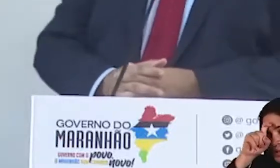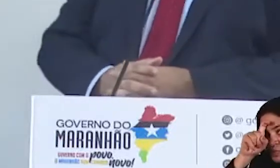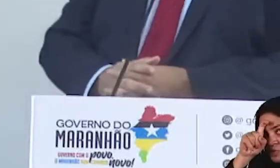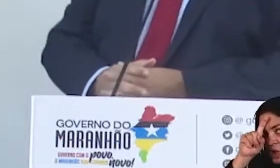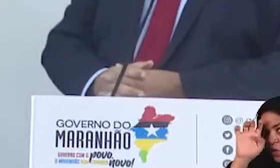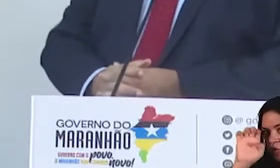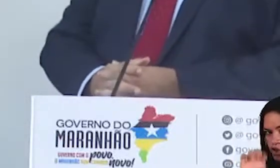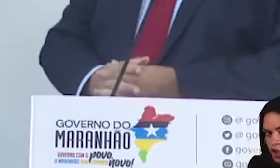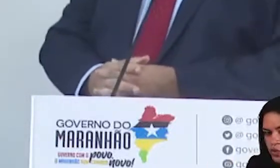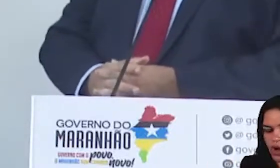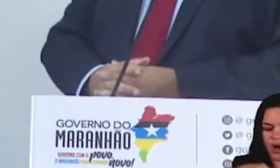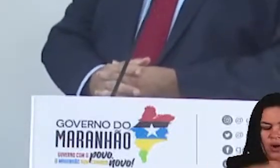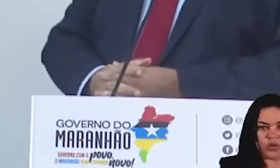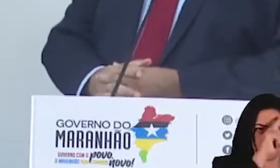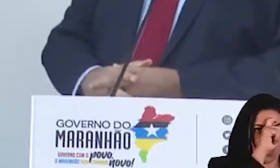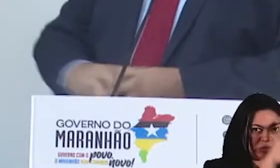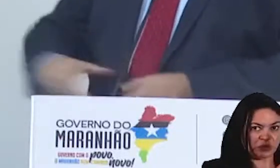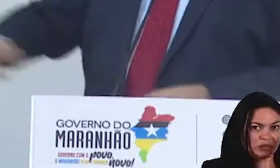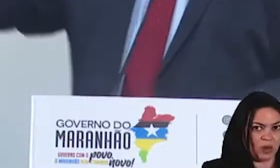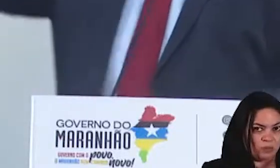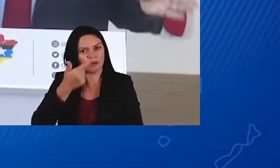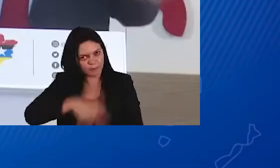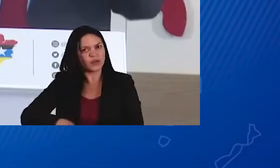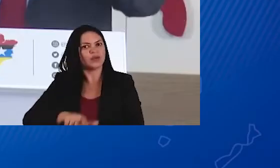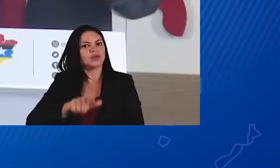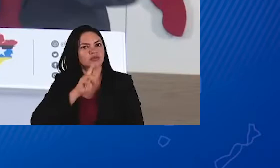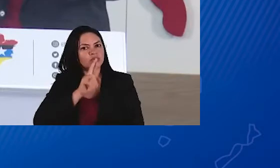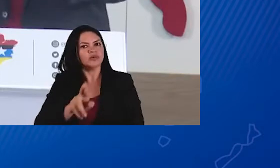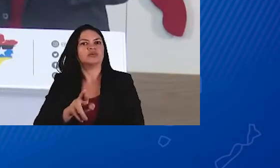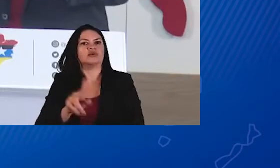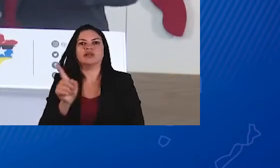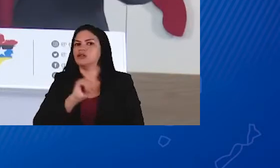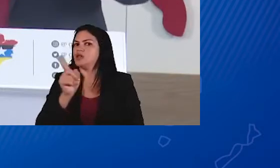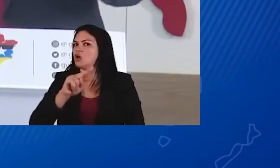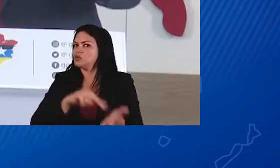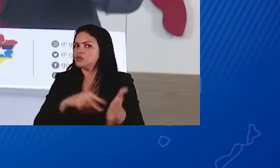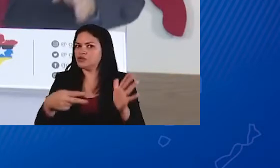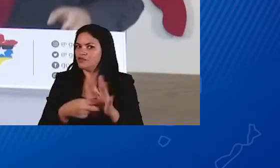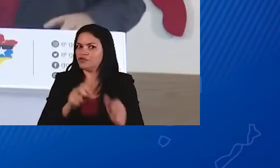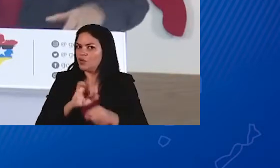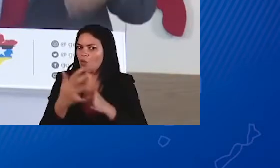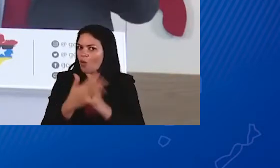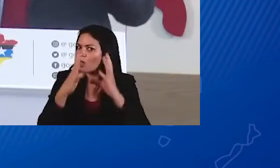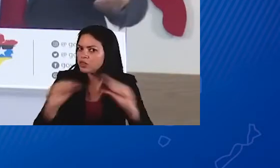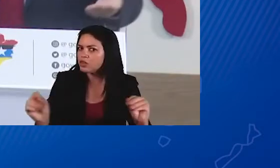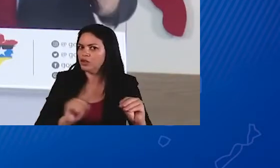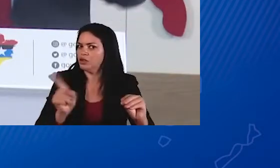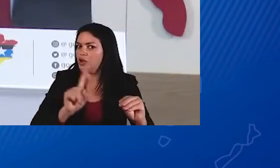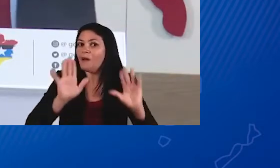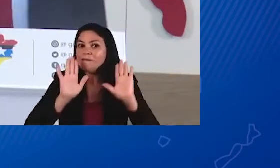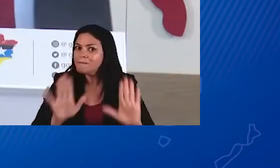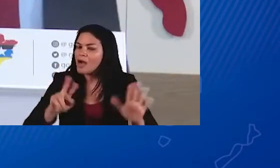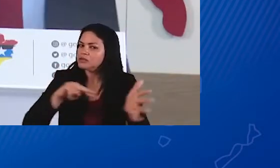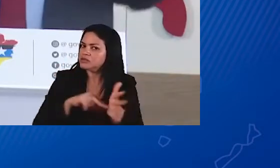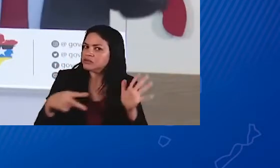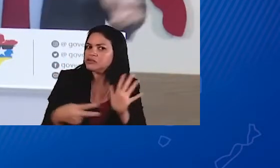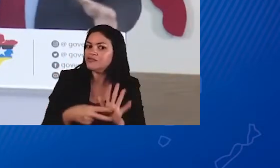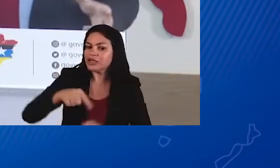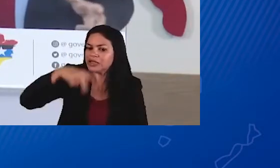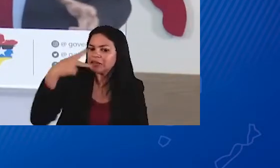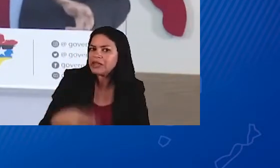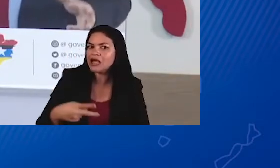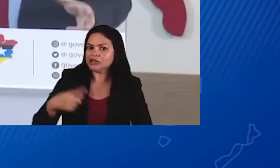Estados estão com tendência de queda no registro de mortes não significa que o coronavírus foi embora mas significa que